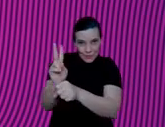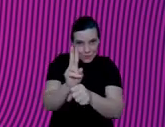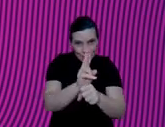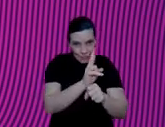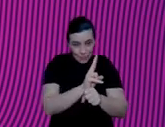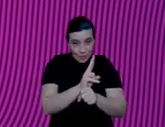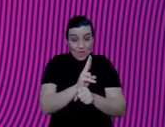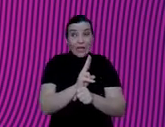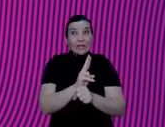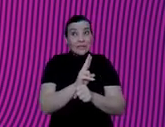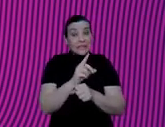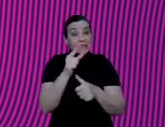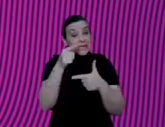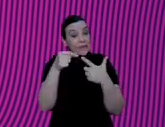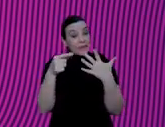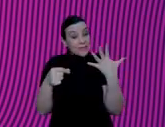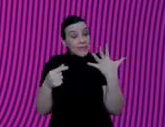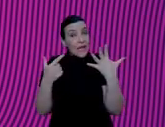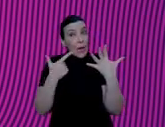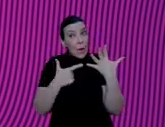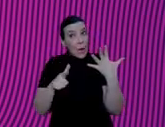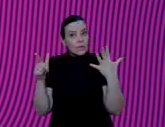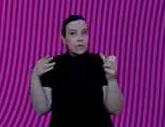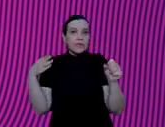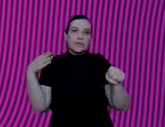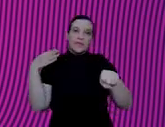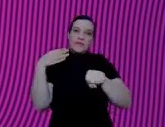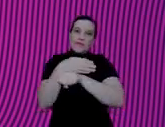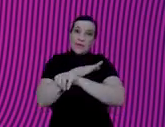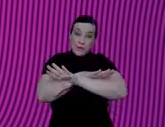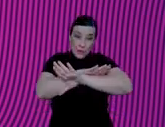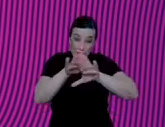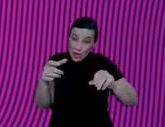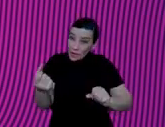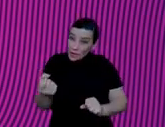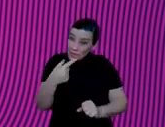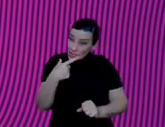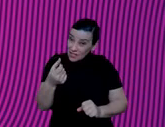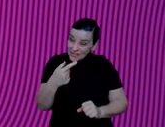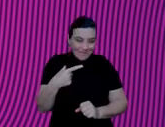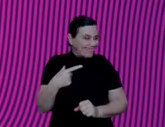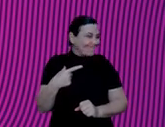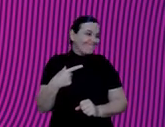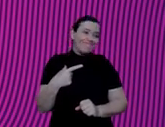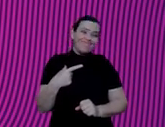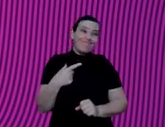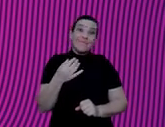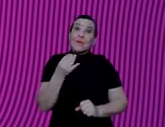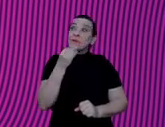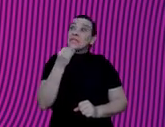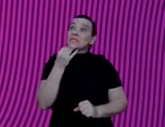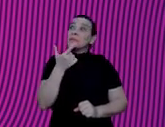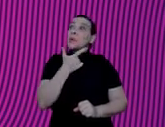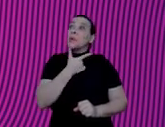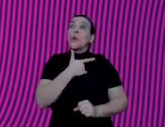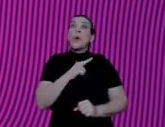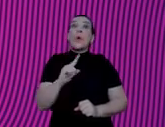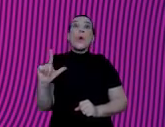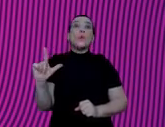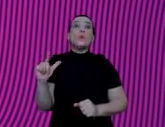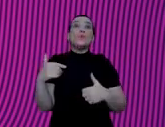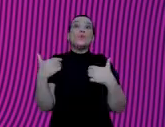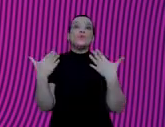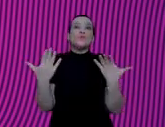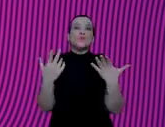de intervenção que não apenas a medicação, porque a verdade é que se não há outra possibilidade de intervenção, o clínico, pressionado pela demanda